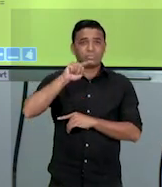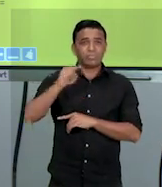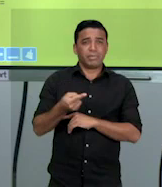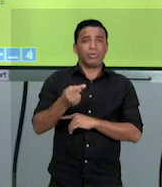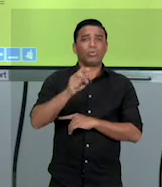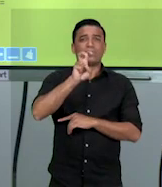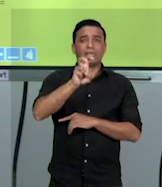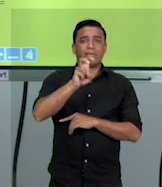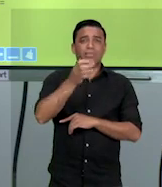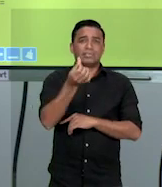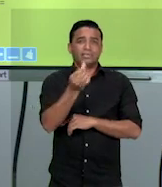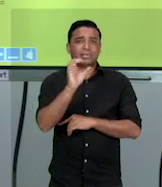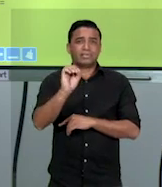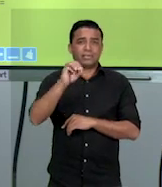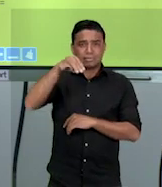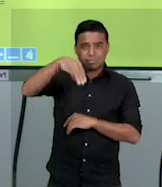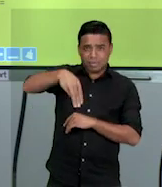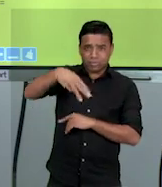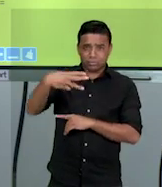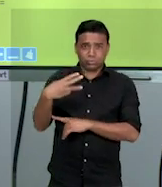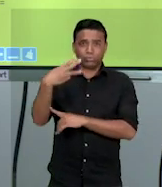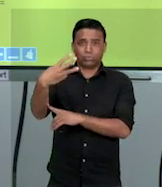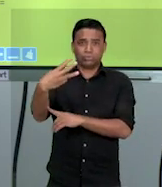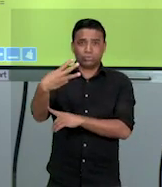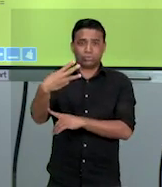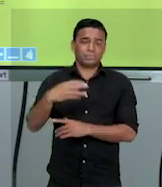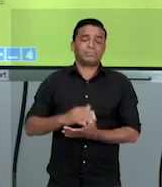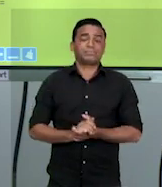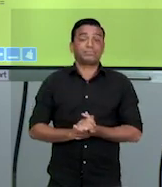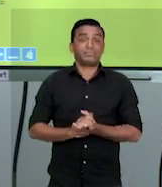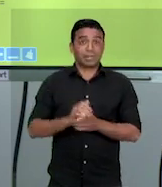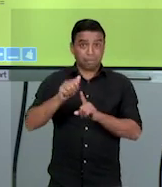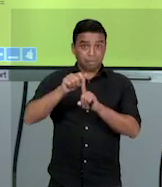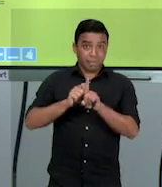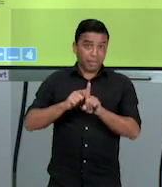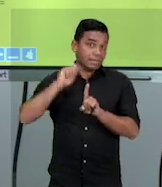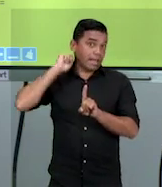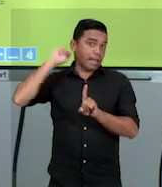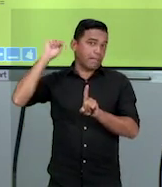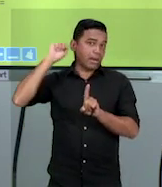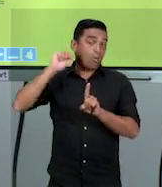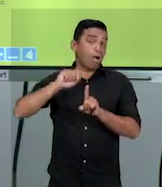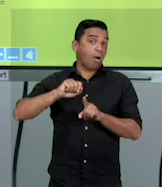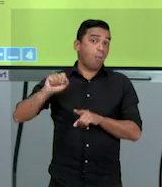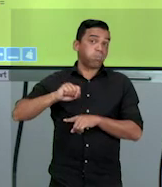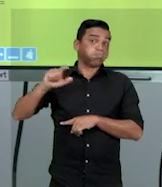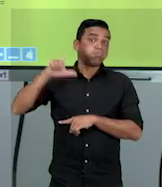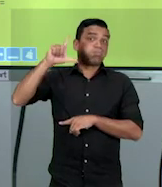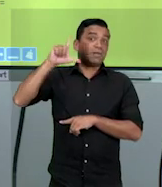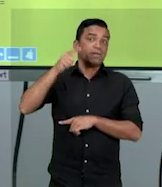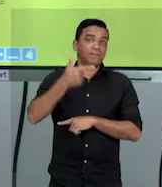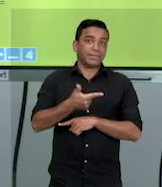32.560 metros cúbicos. Em abril, aumentou